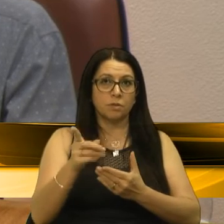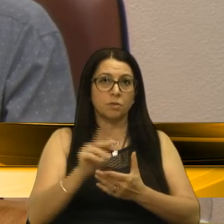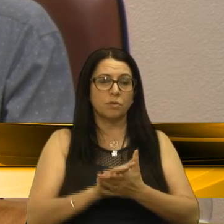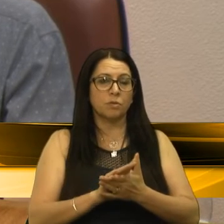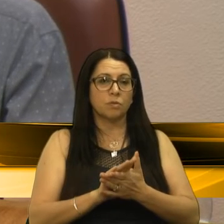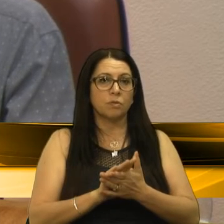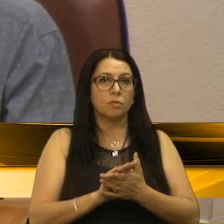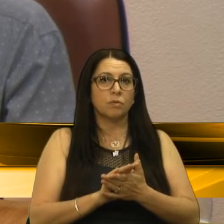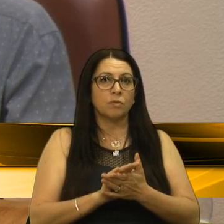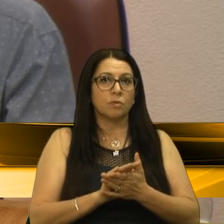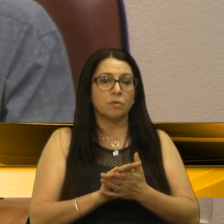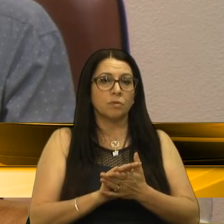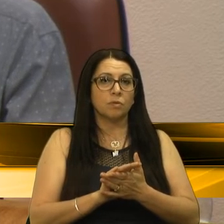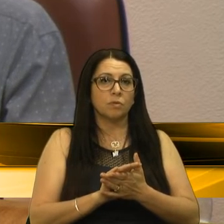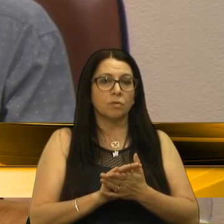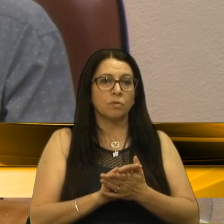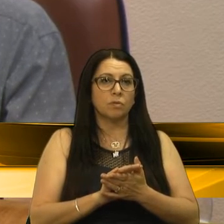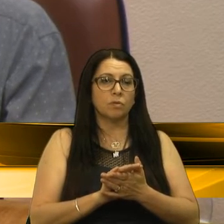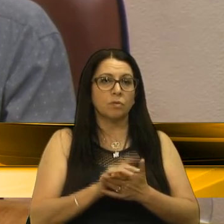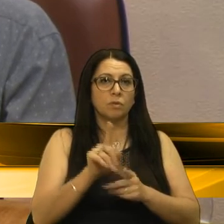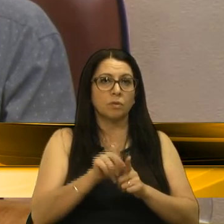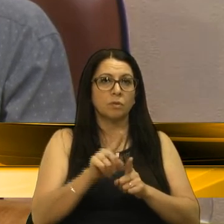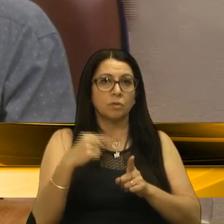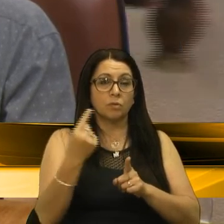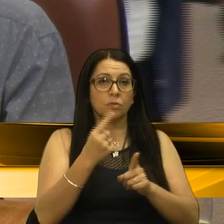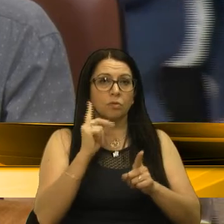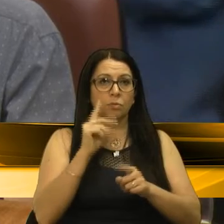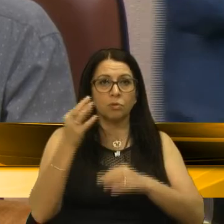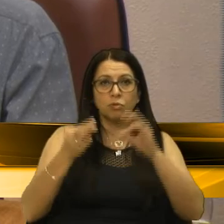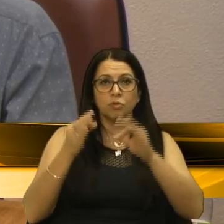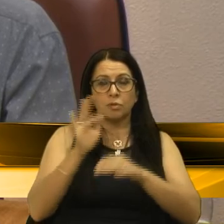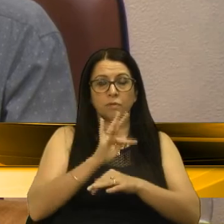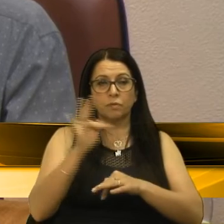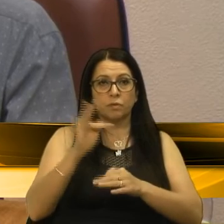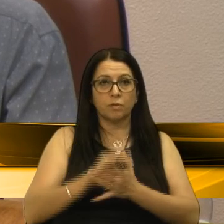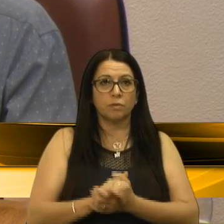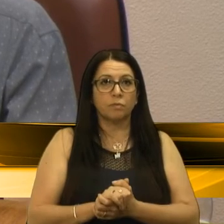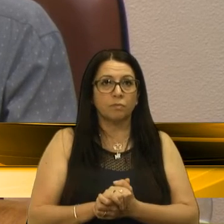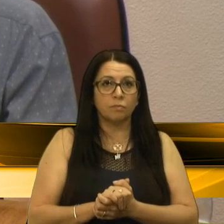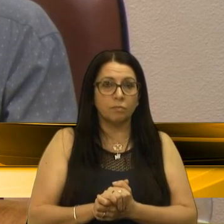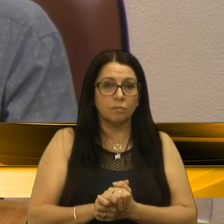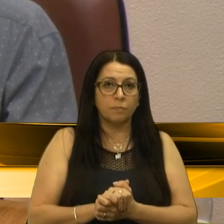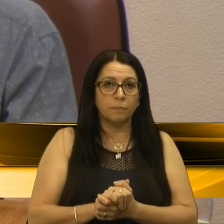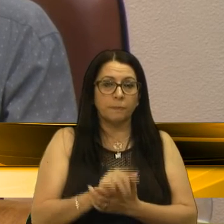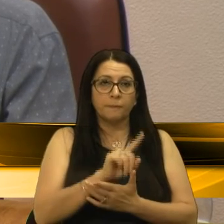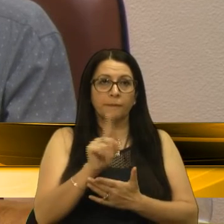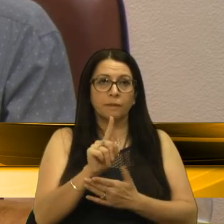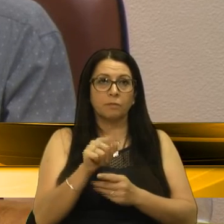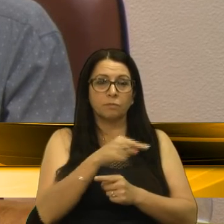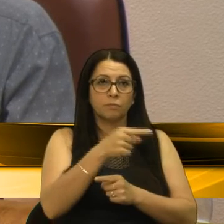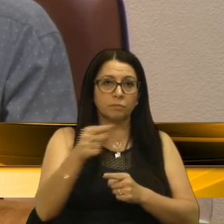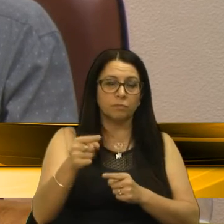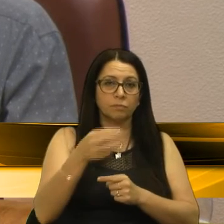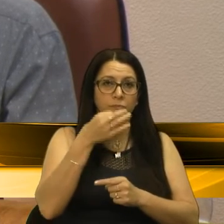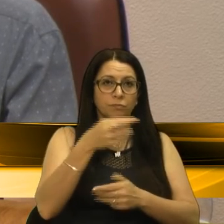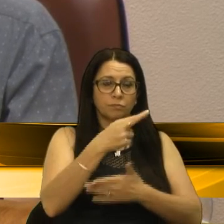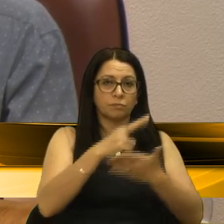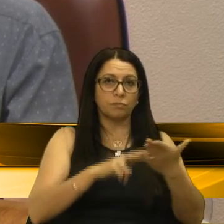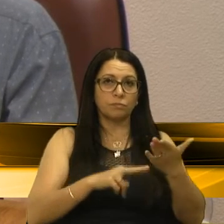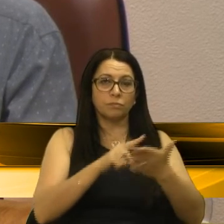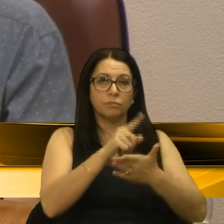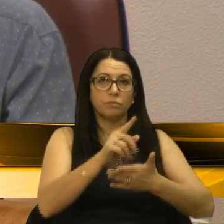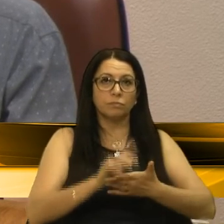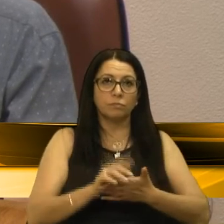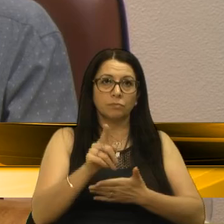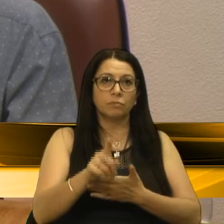de deslocamento de competência para a Justiça Federal, intimado para esclarecer a competência